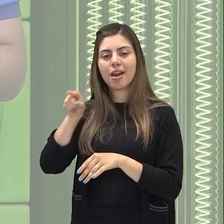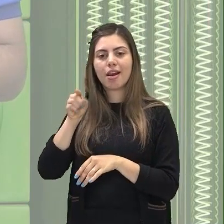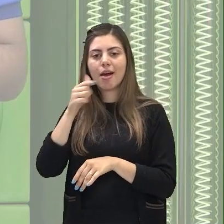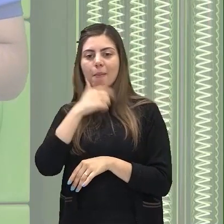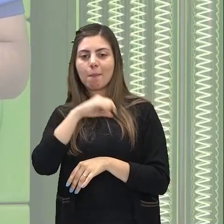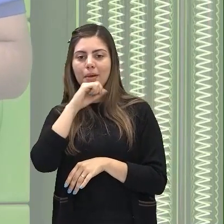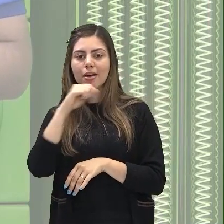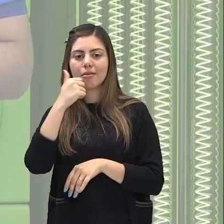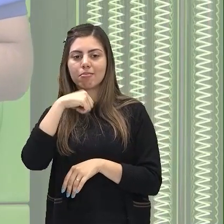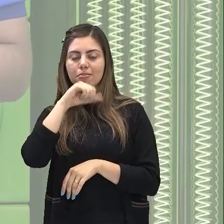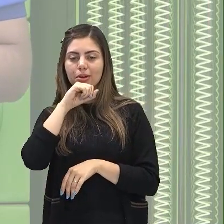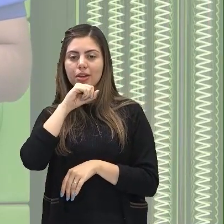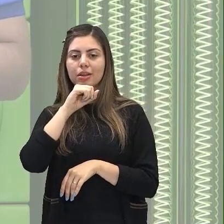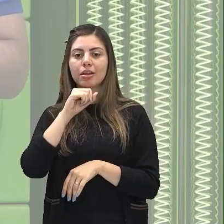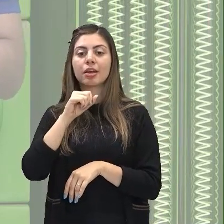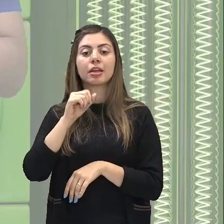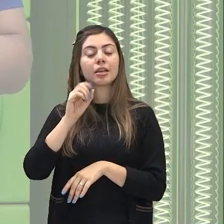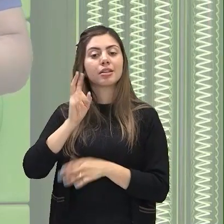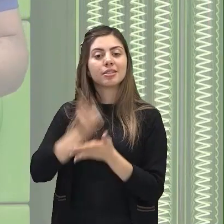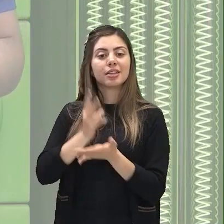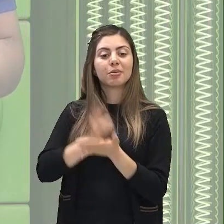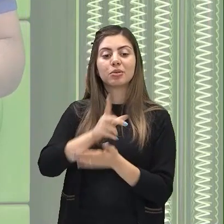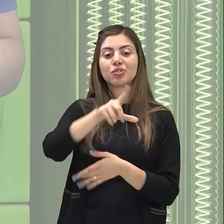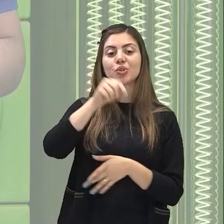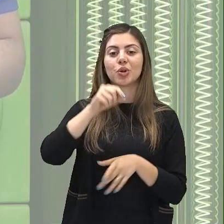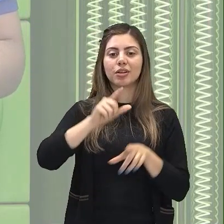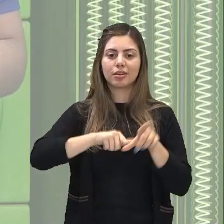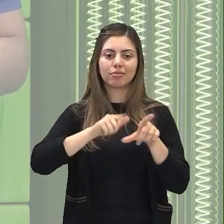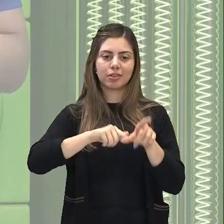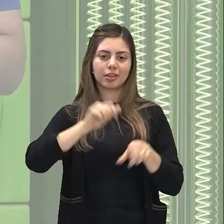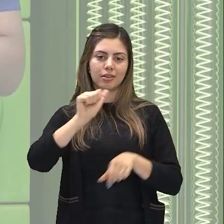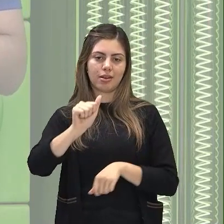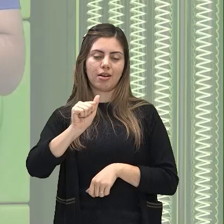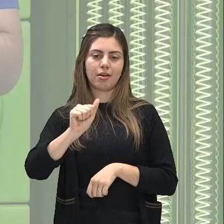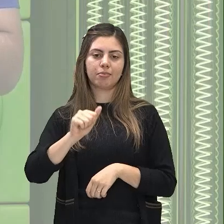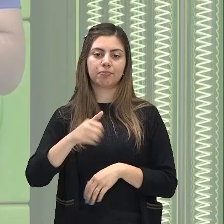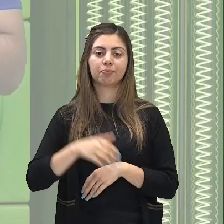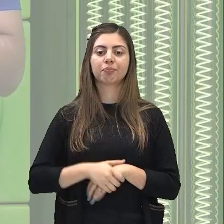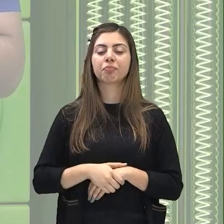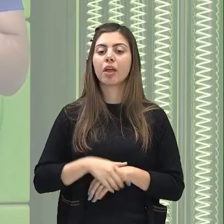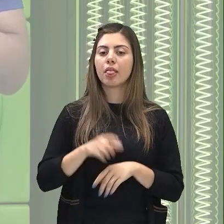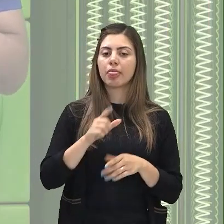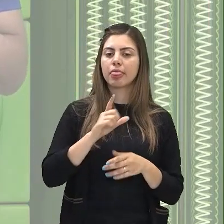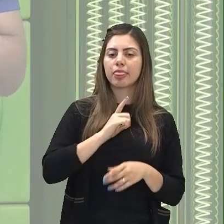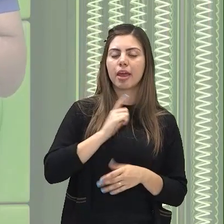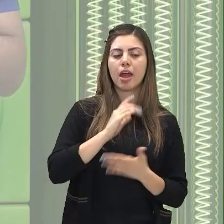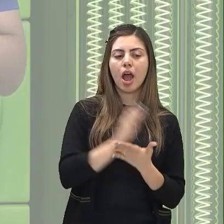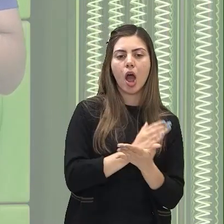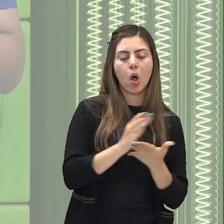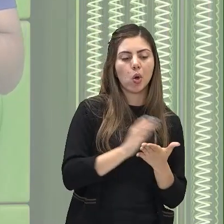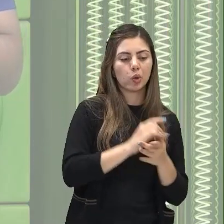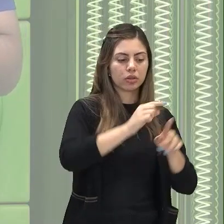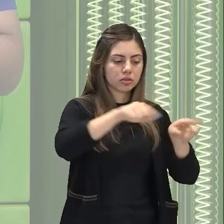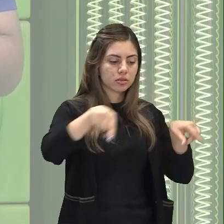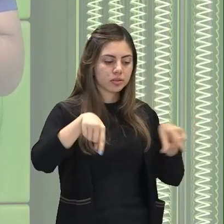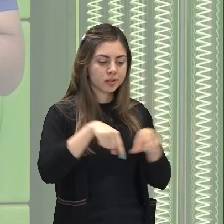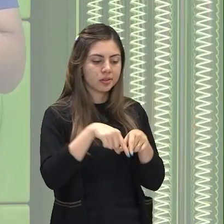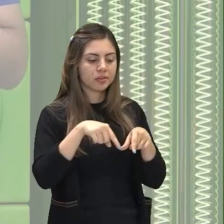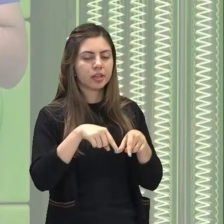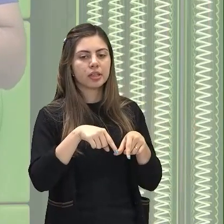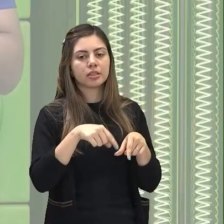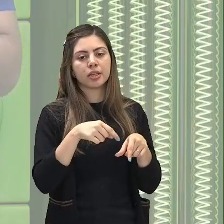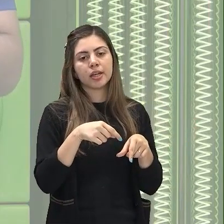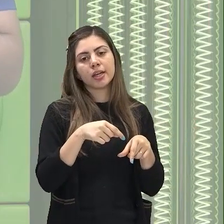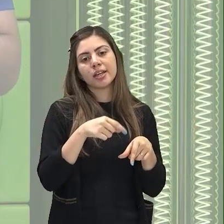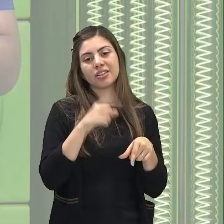preferir sempre o nível A, né? Tem alguns equipamentos como o freezer que às vezes é muito difícil achar o A, mas verifica lá